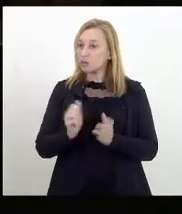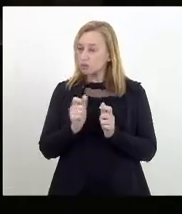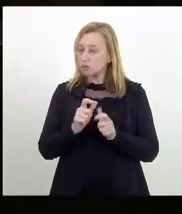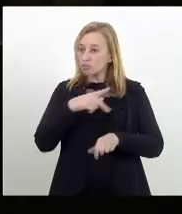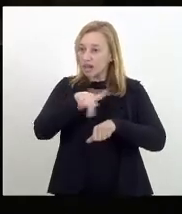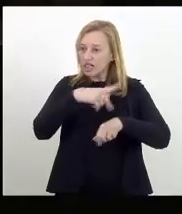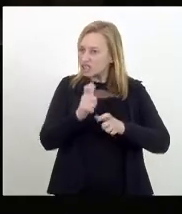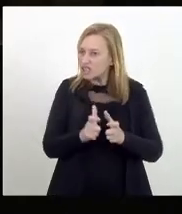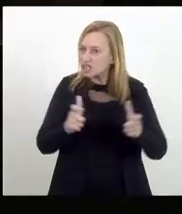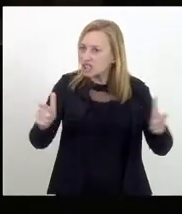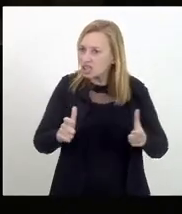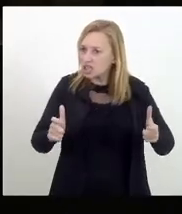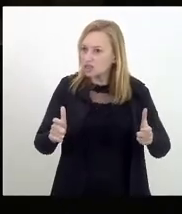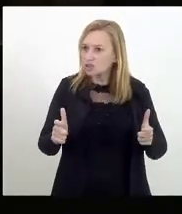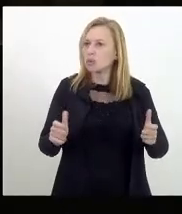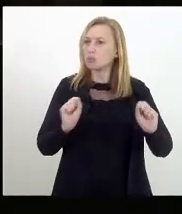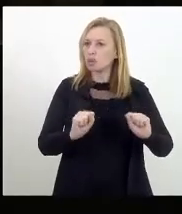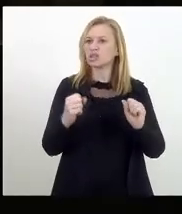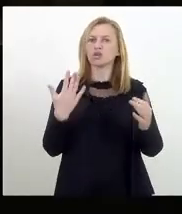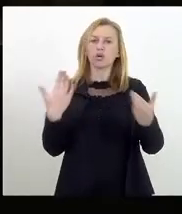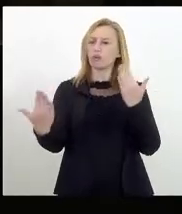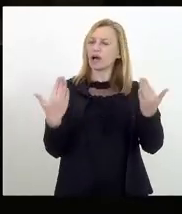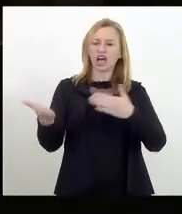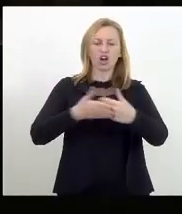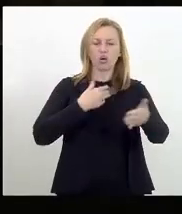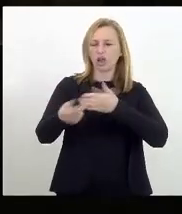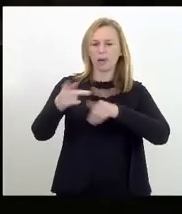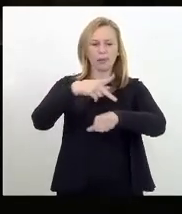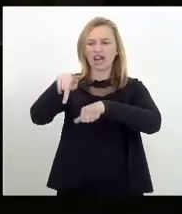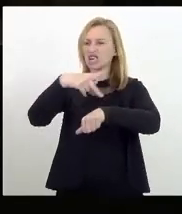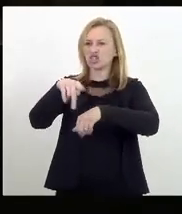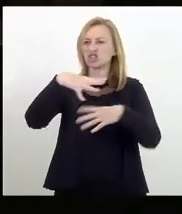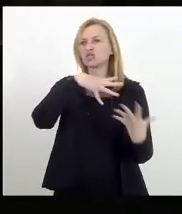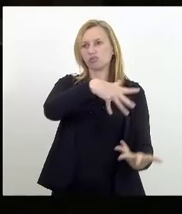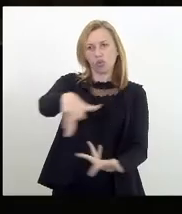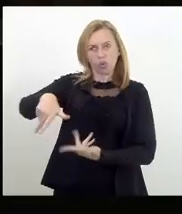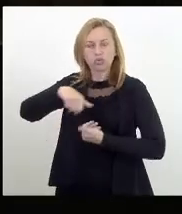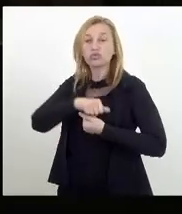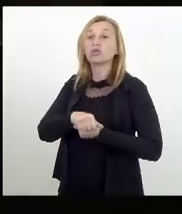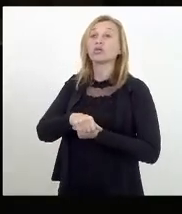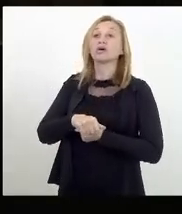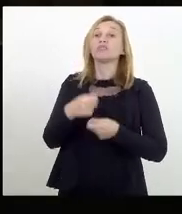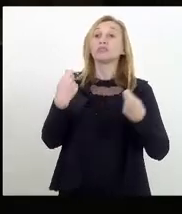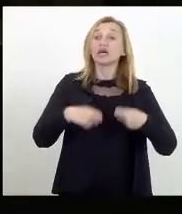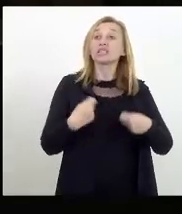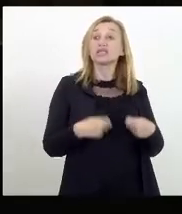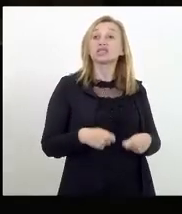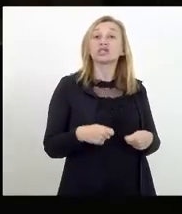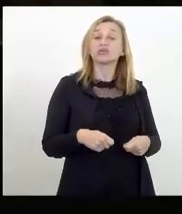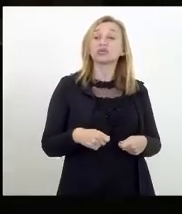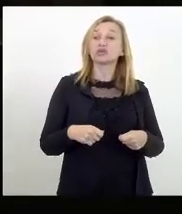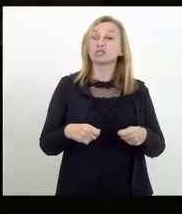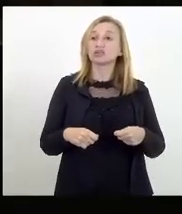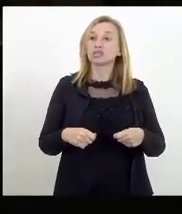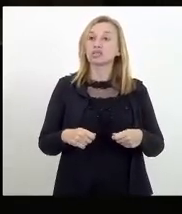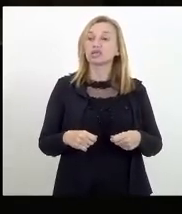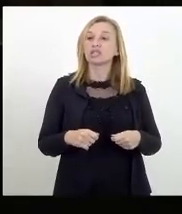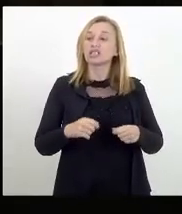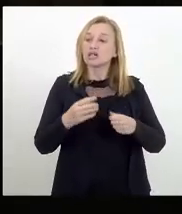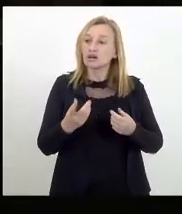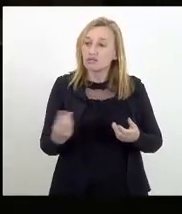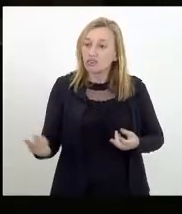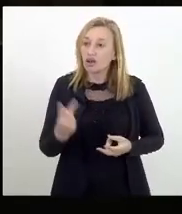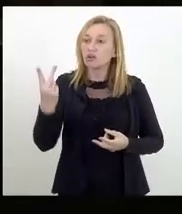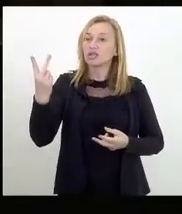a altura de qualquer país outro cólicas deste mundo nós temos que garantir a preservação